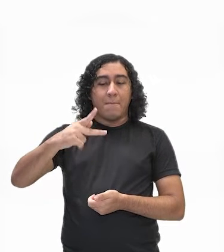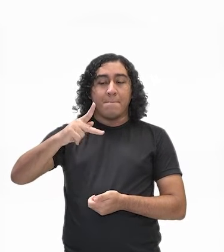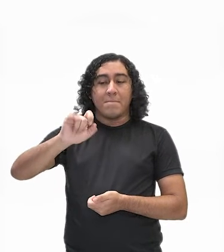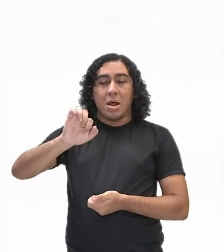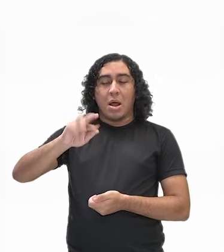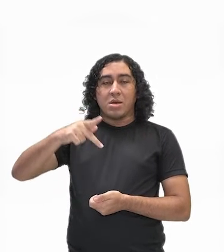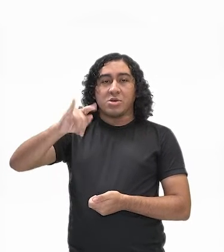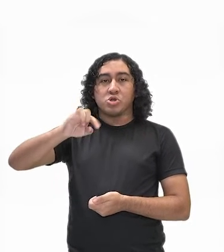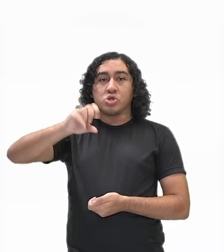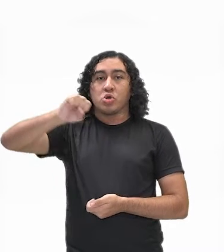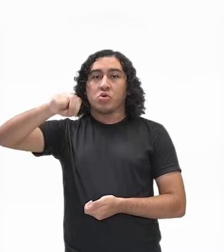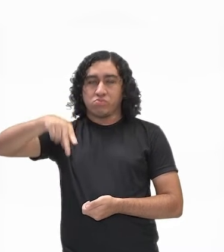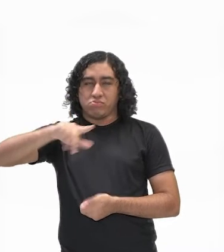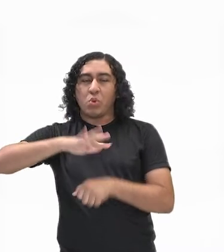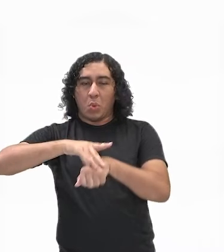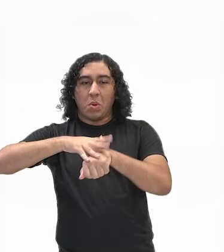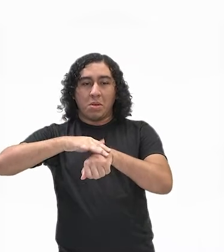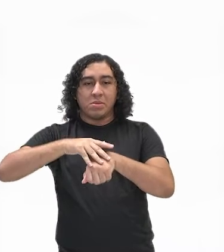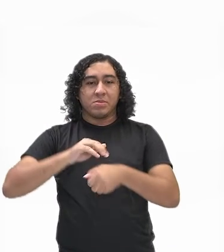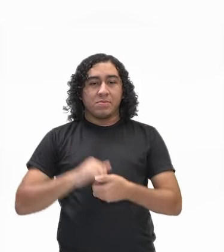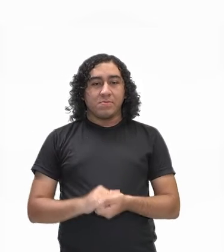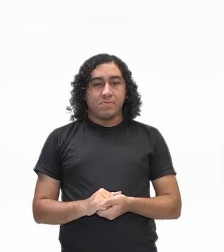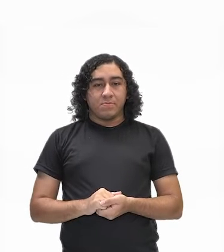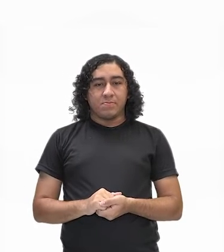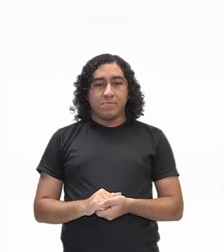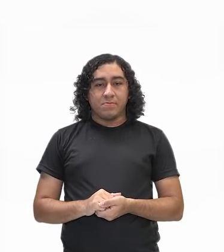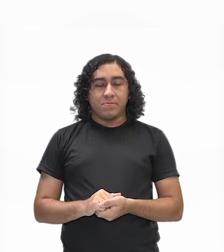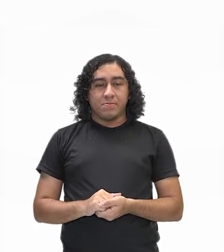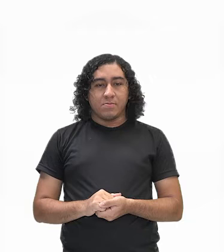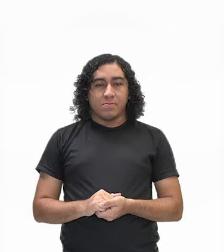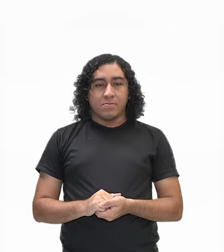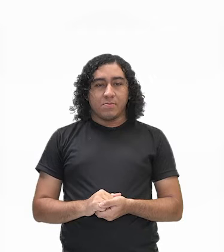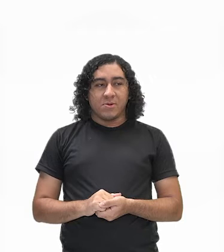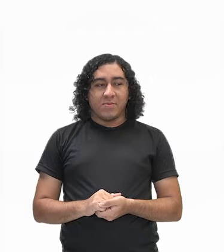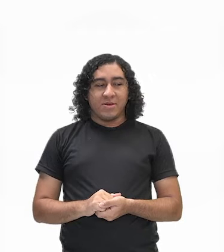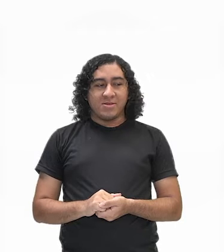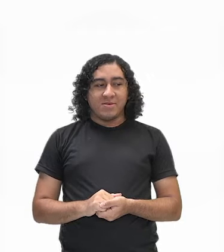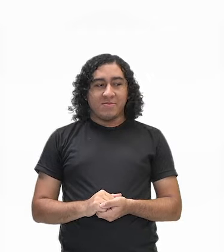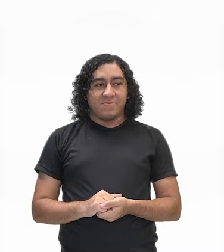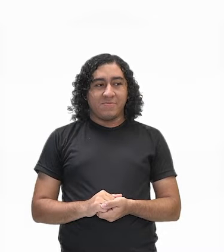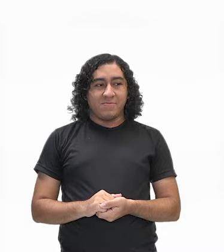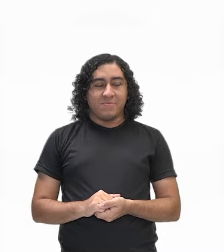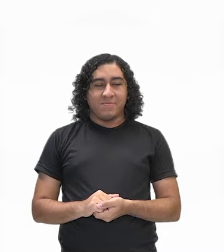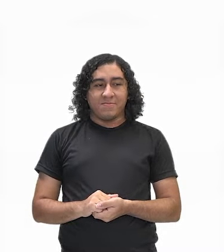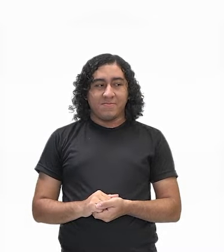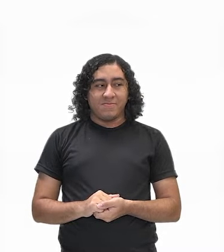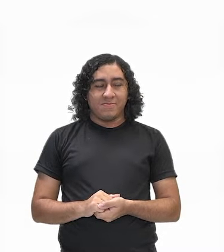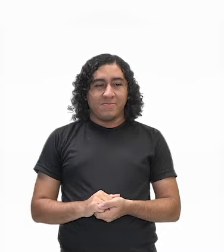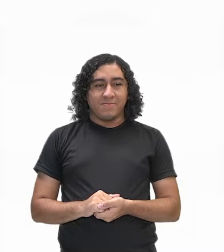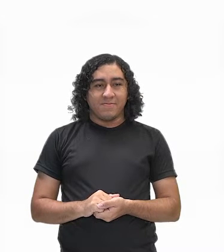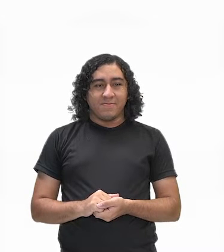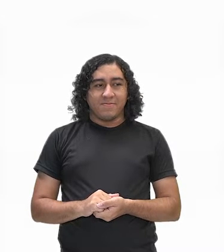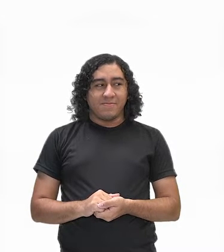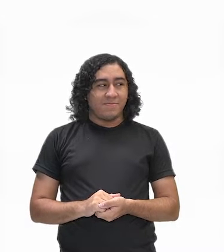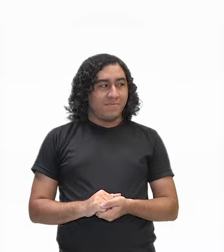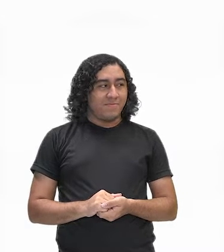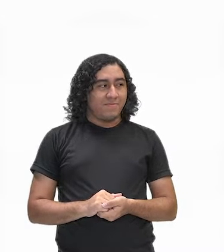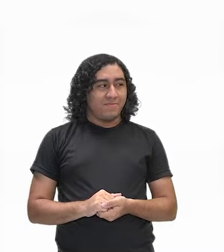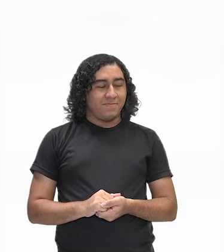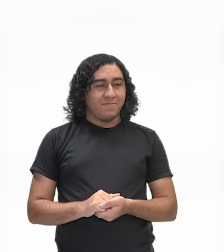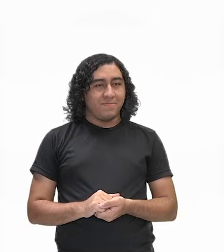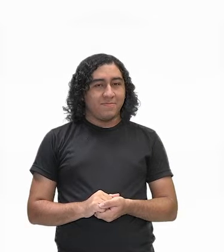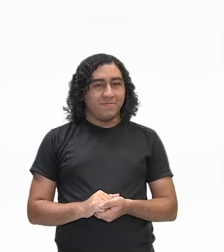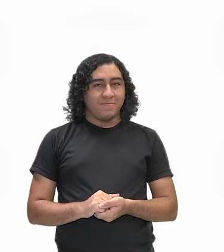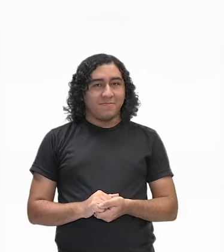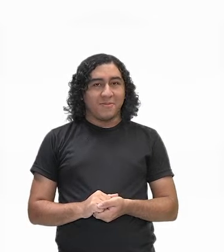Benign prostatic hypertrophy, que é a hipertrofia, né, da próstata. E nós temos ali nessa